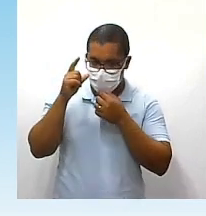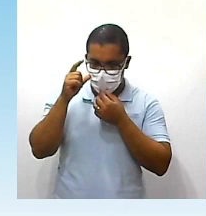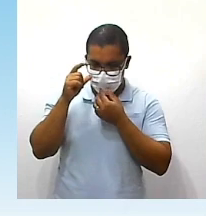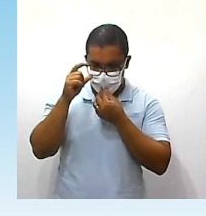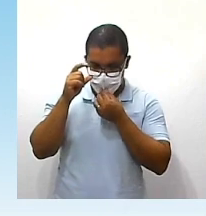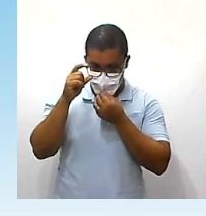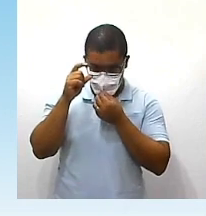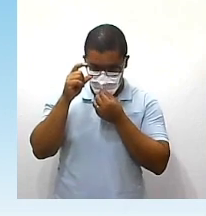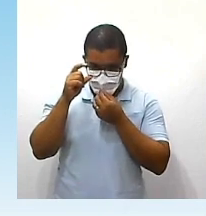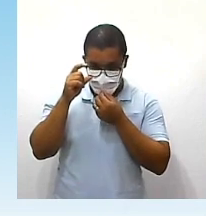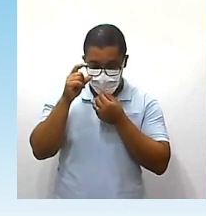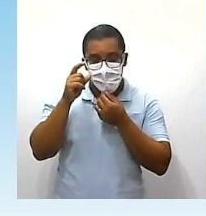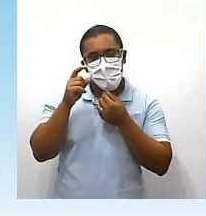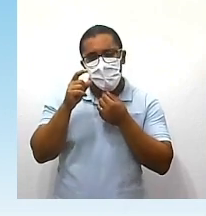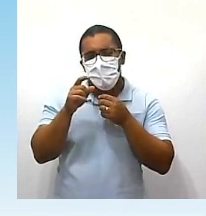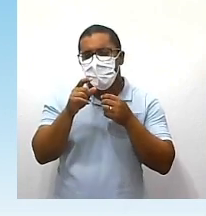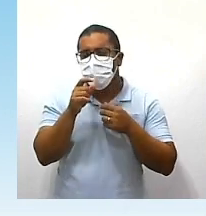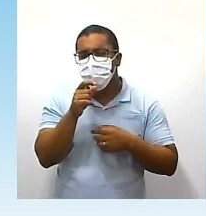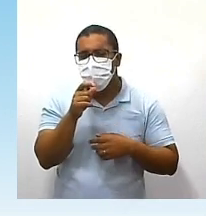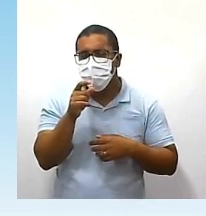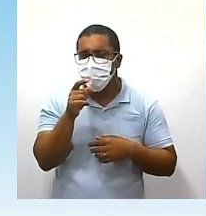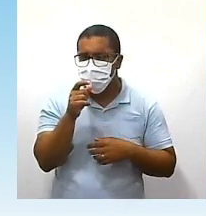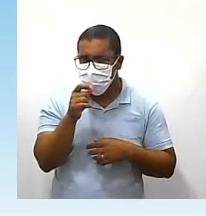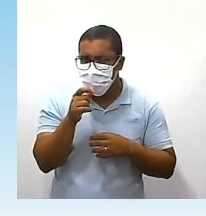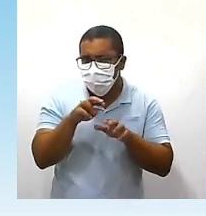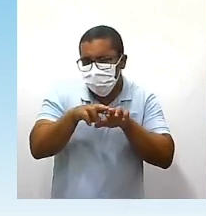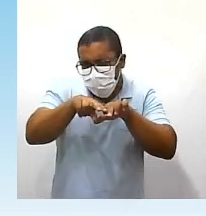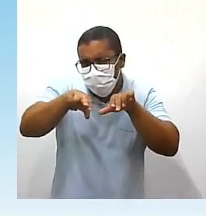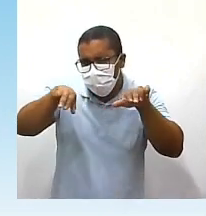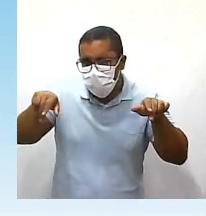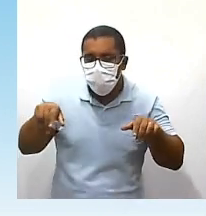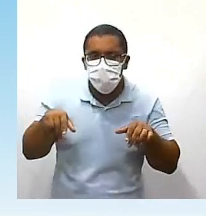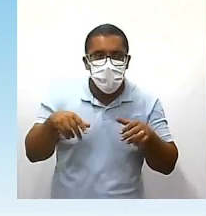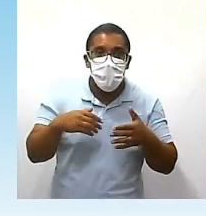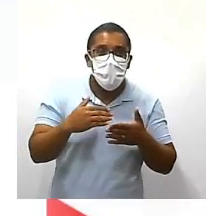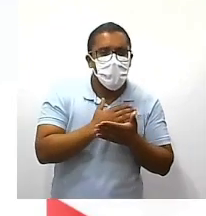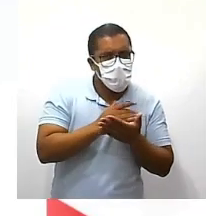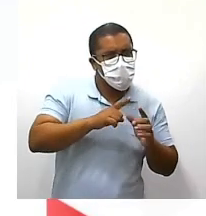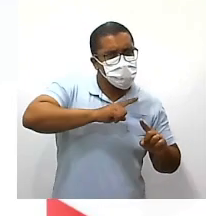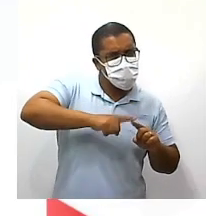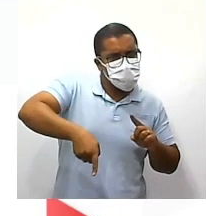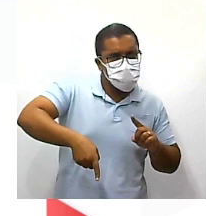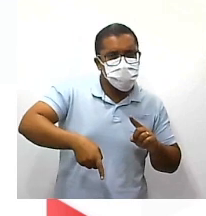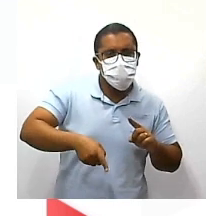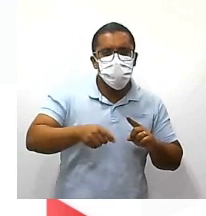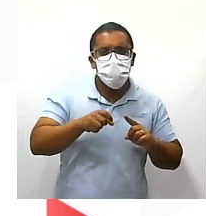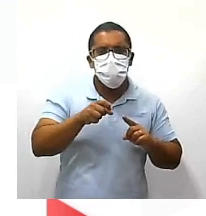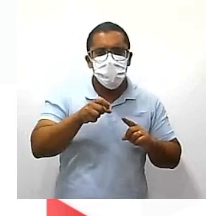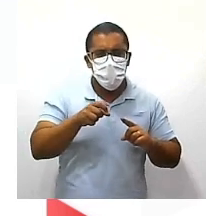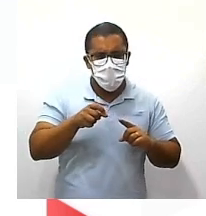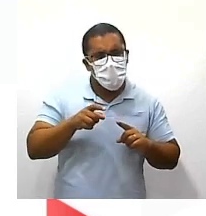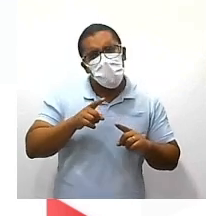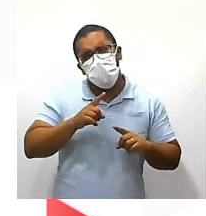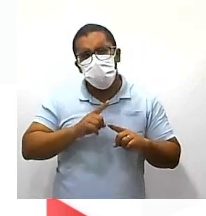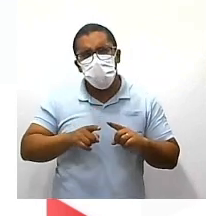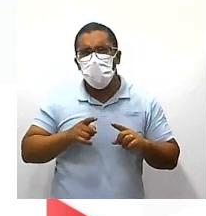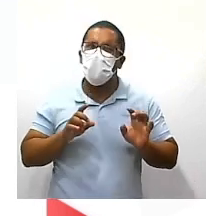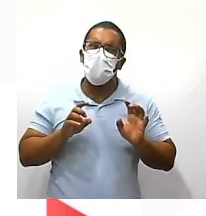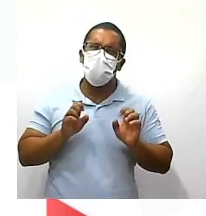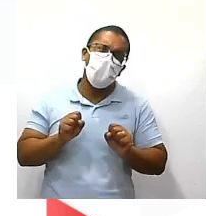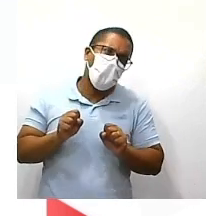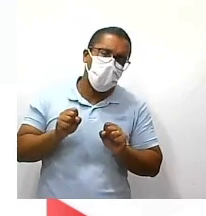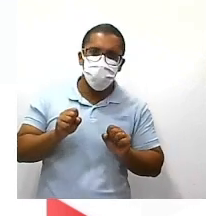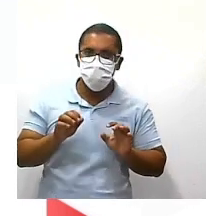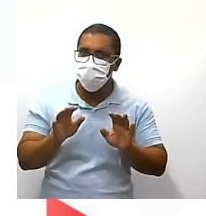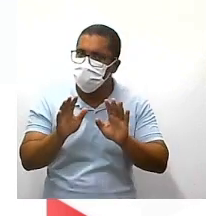Esse uso dos psicoativos, principalmente de uma forma ilícita, ela deve ser sempre evitada. Já o consumo